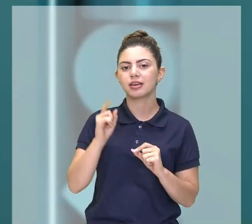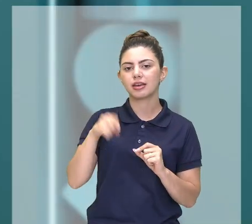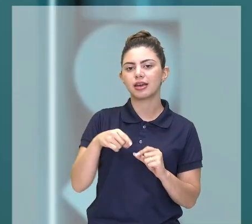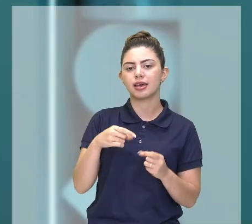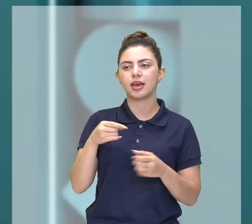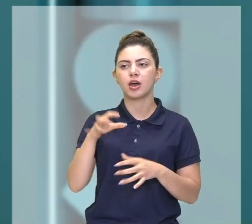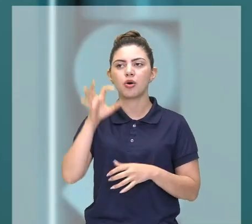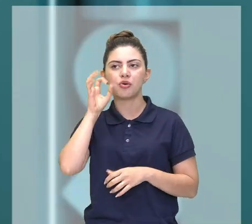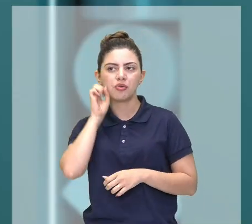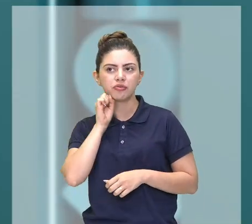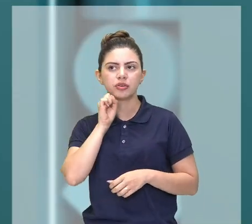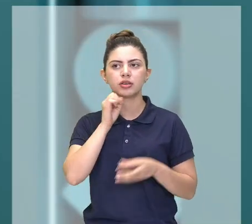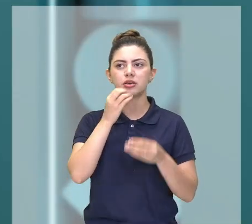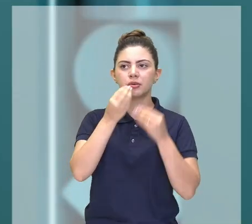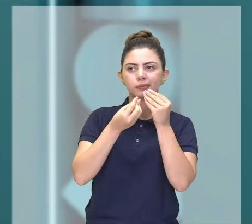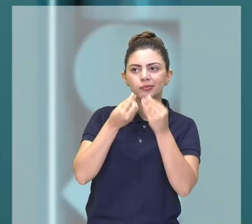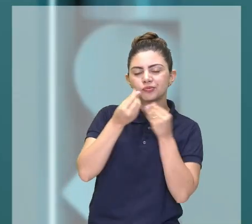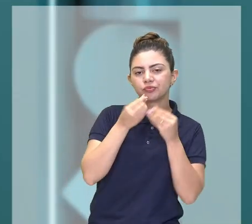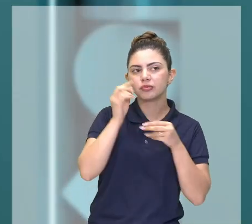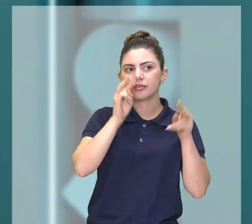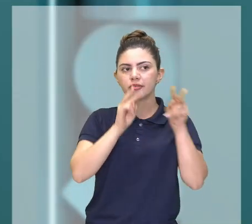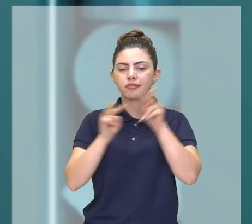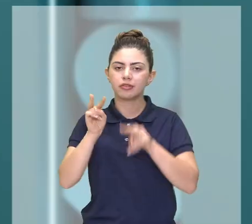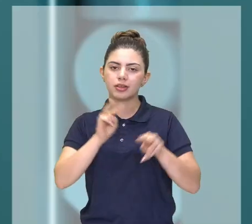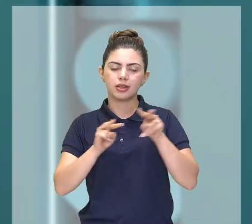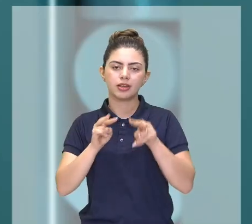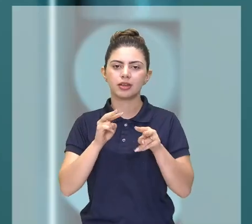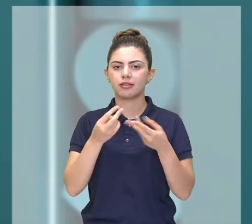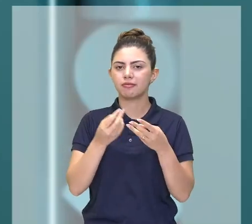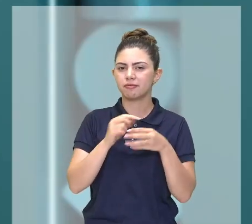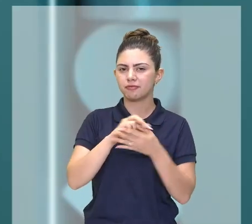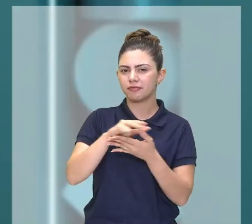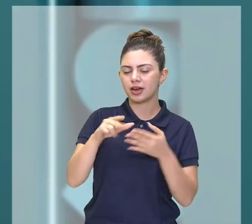sensações, nós temos aí a materialização da